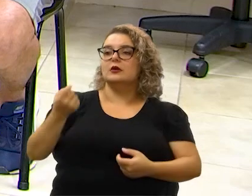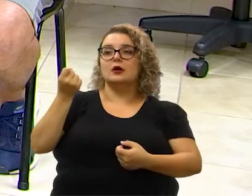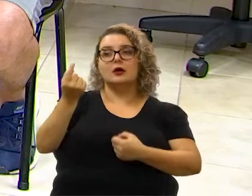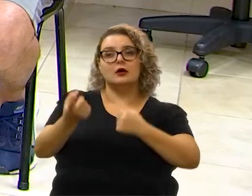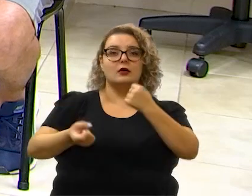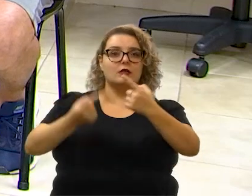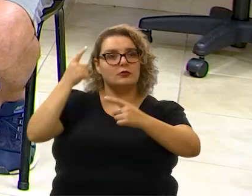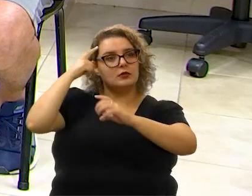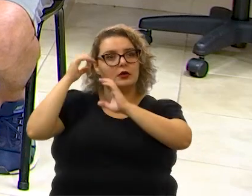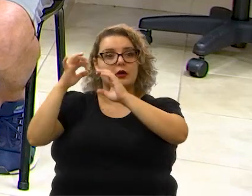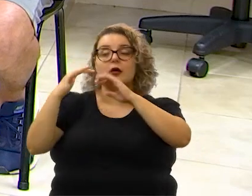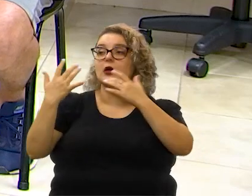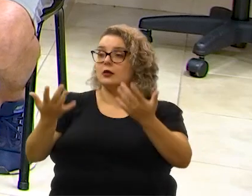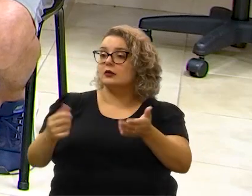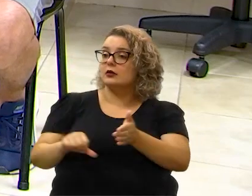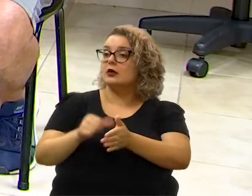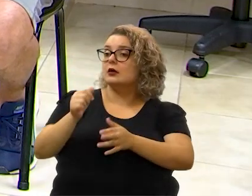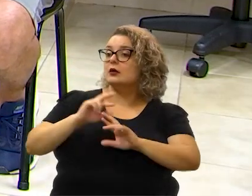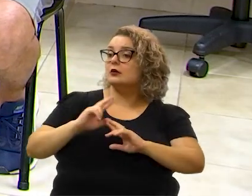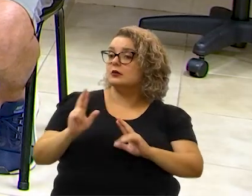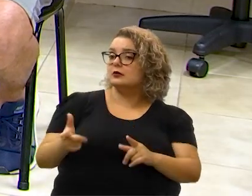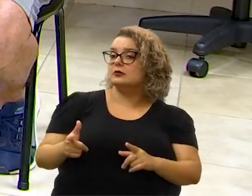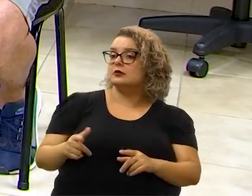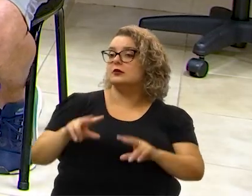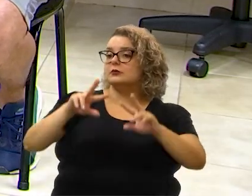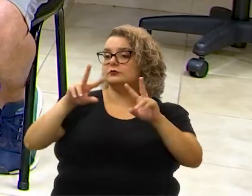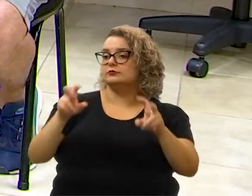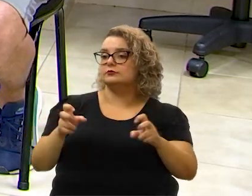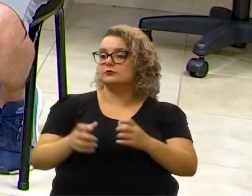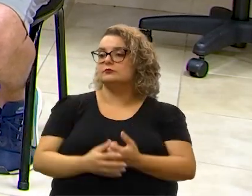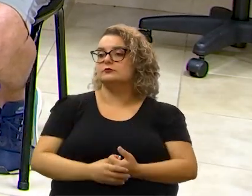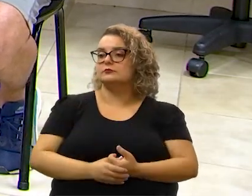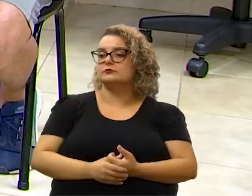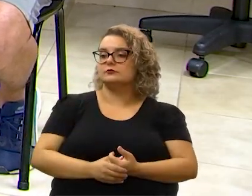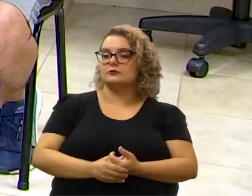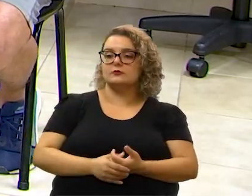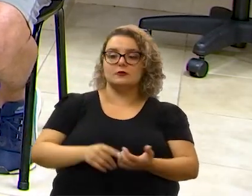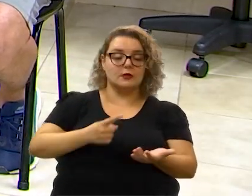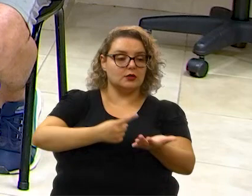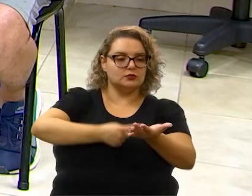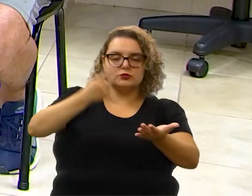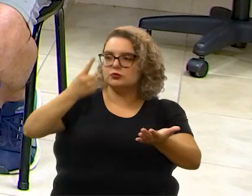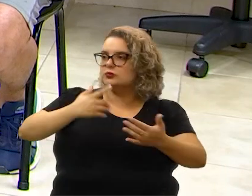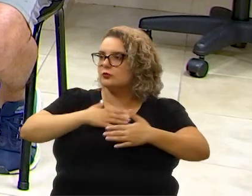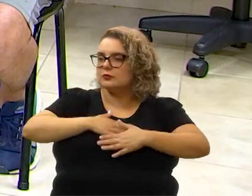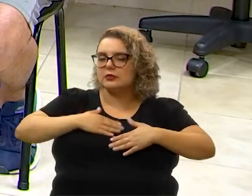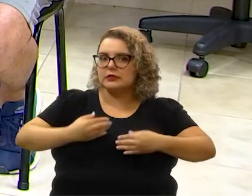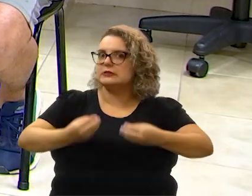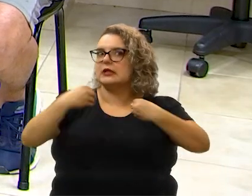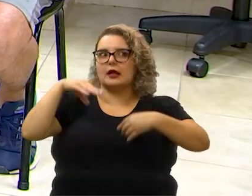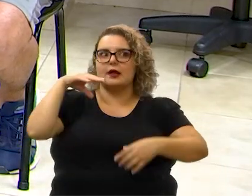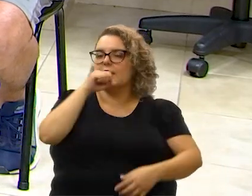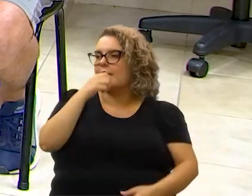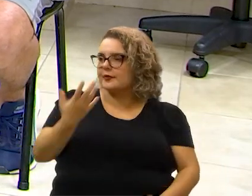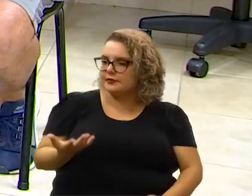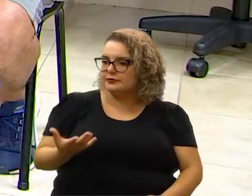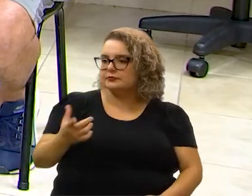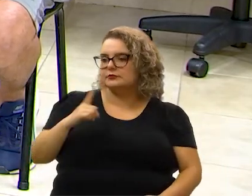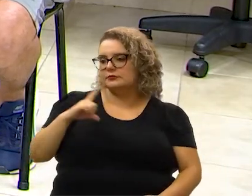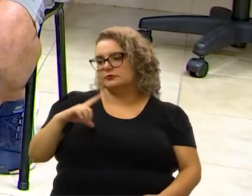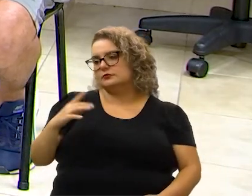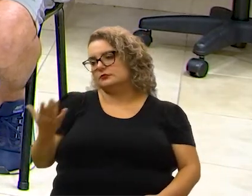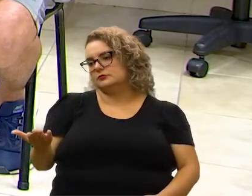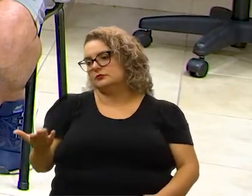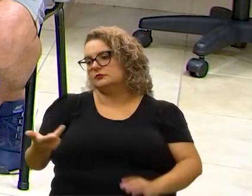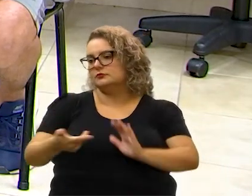algumas reflexões, né? Então essa foi uma primeira diferença. E essa questão do imediatismo no prazer tem um lado